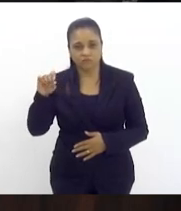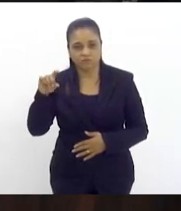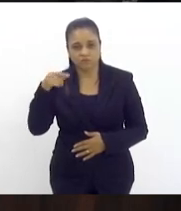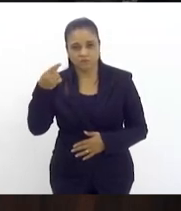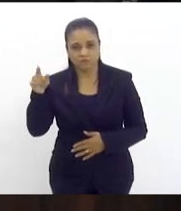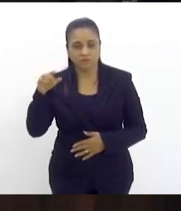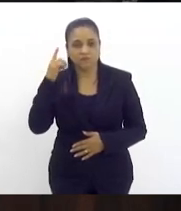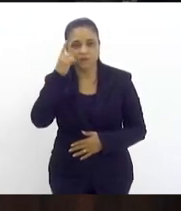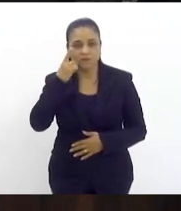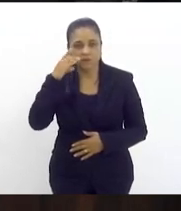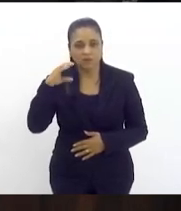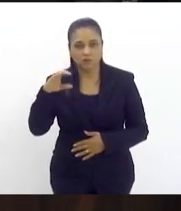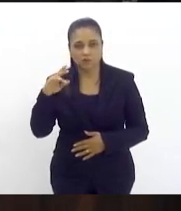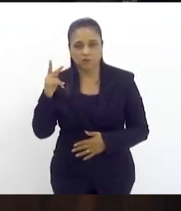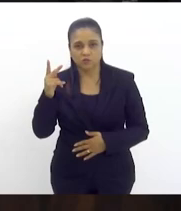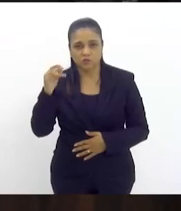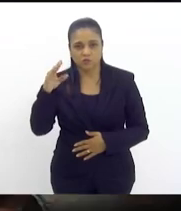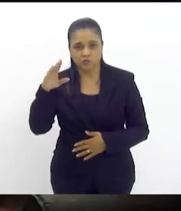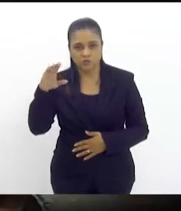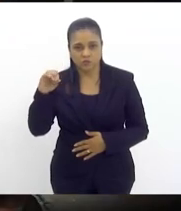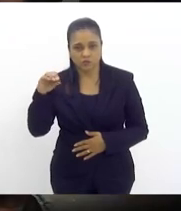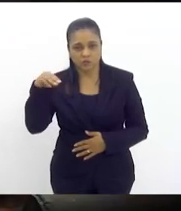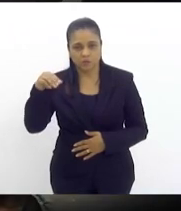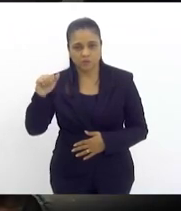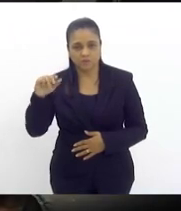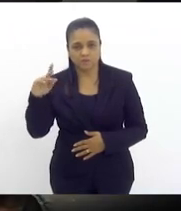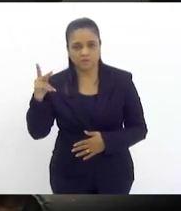Deputado Chico Machado.